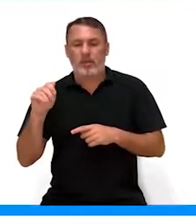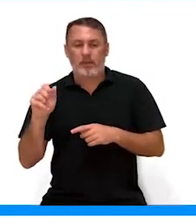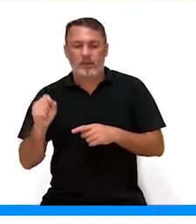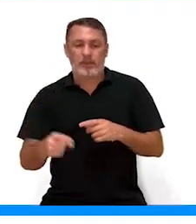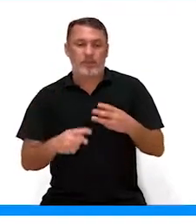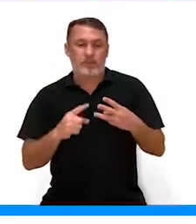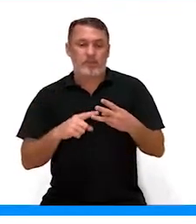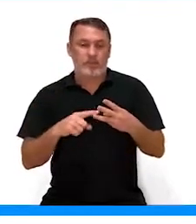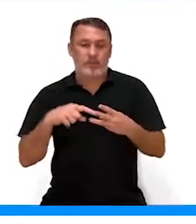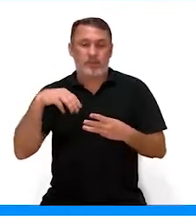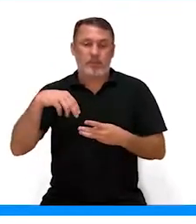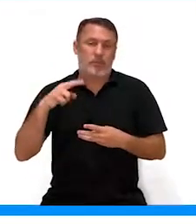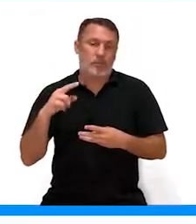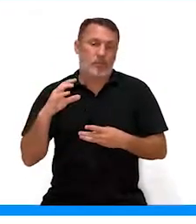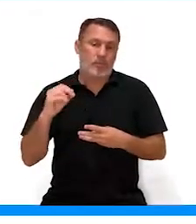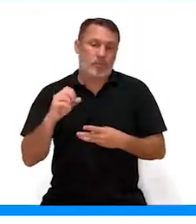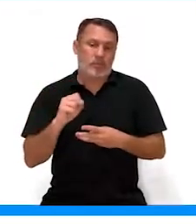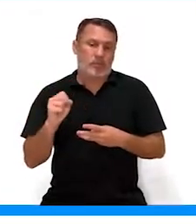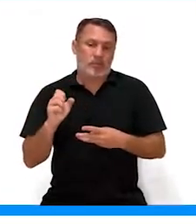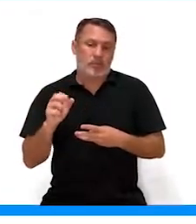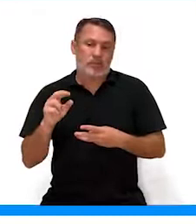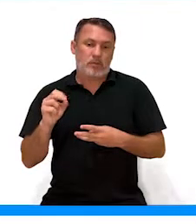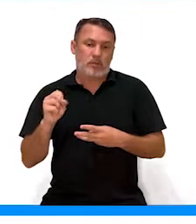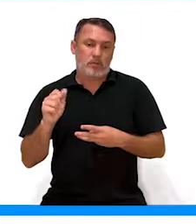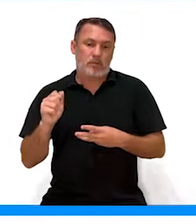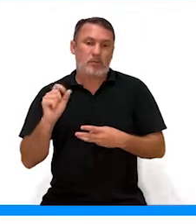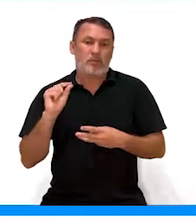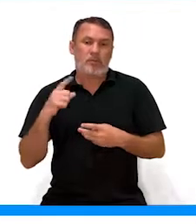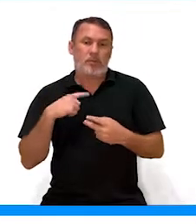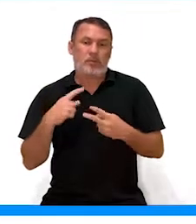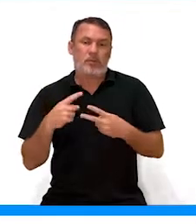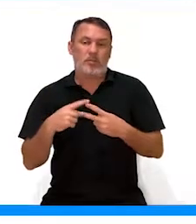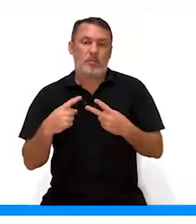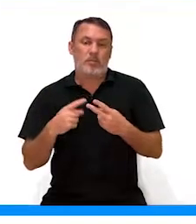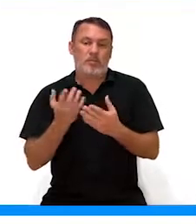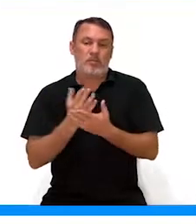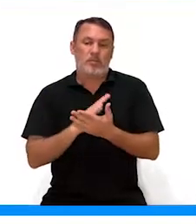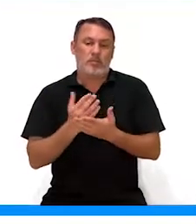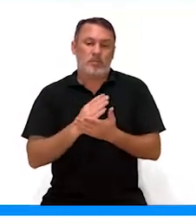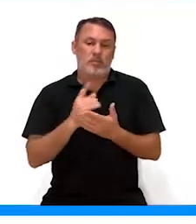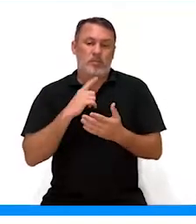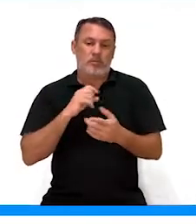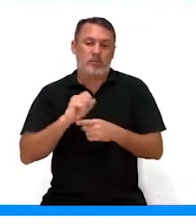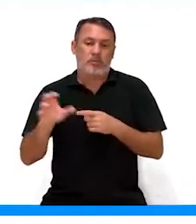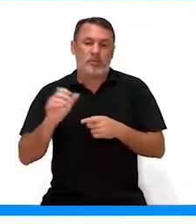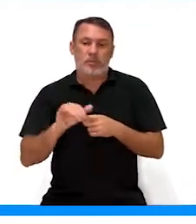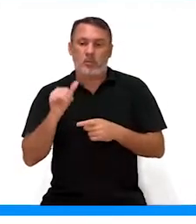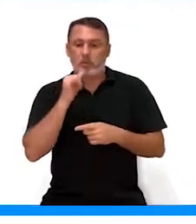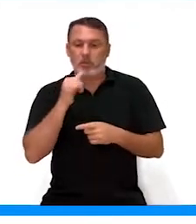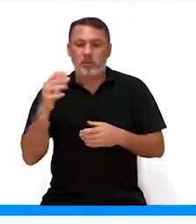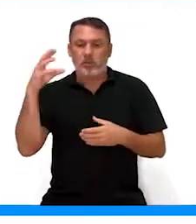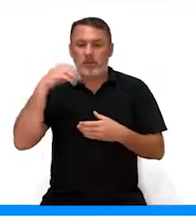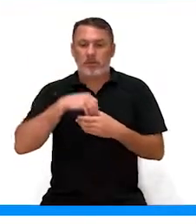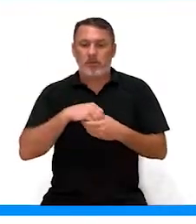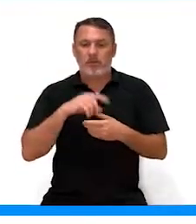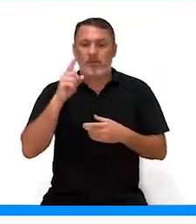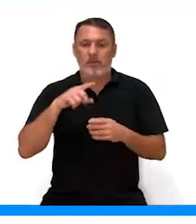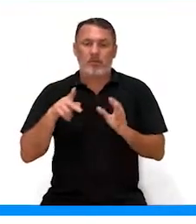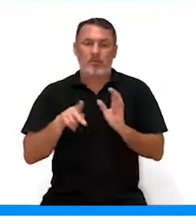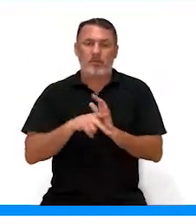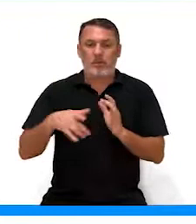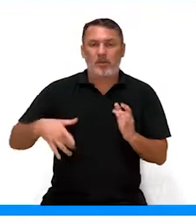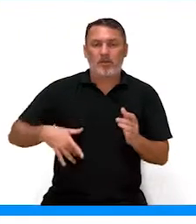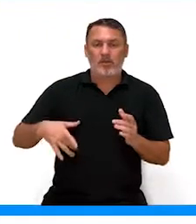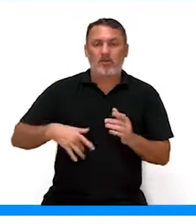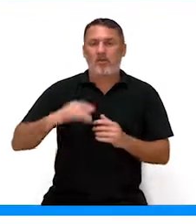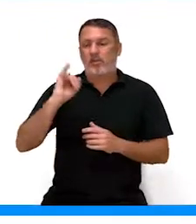é rica em proteínas. E ela pode ser mucocerosas quando ela tem secreção mista, que são as glândulas presentes lá